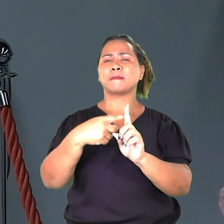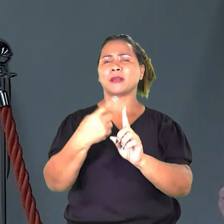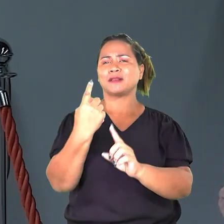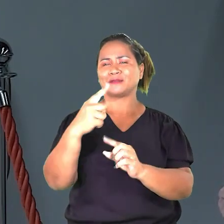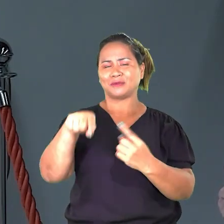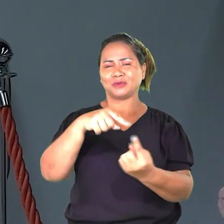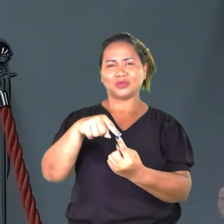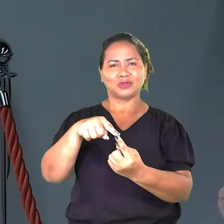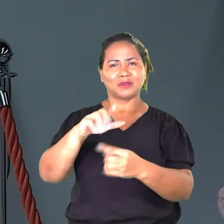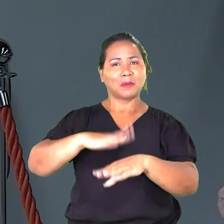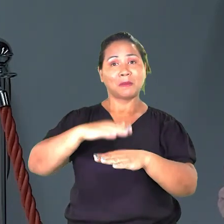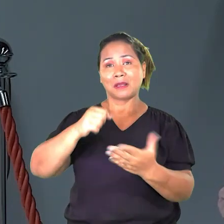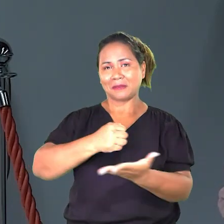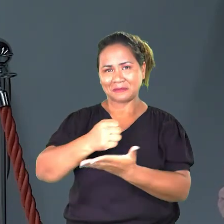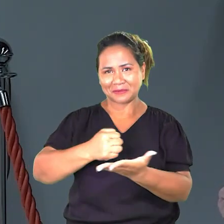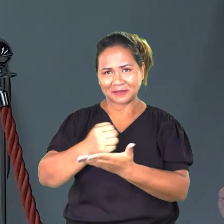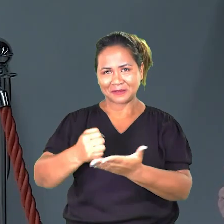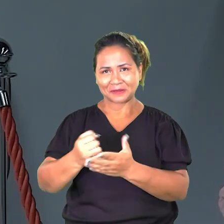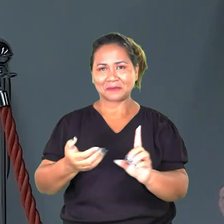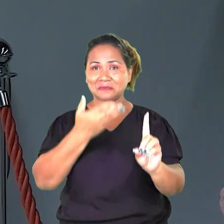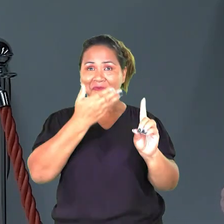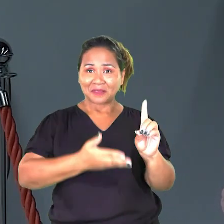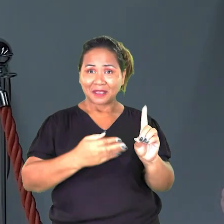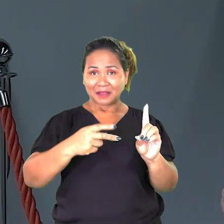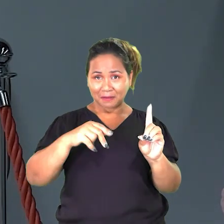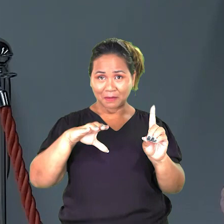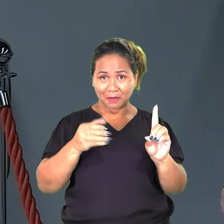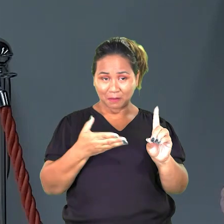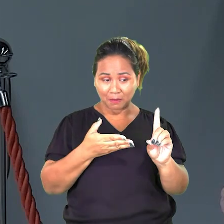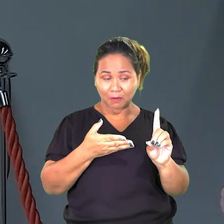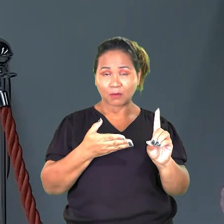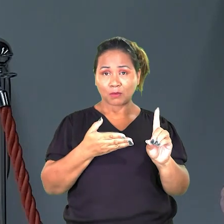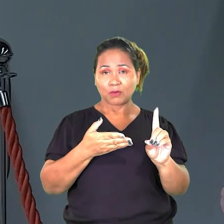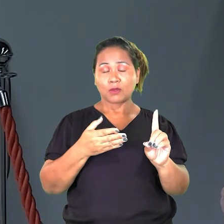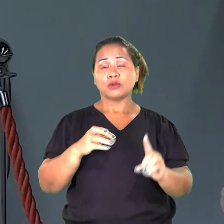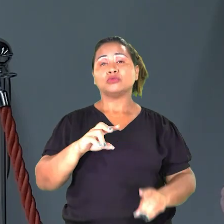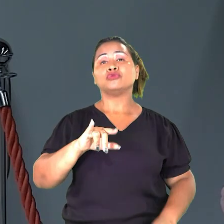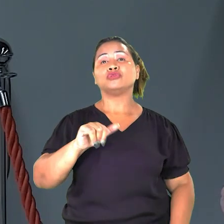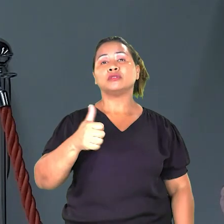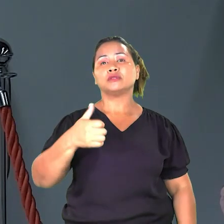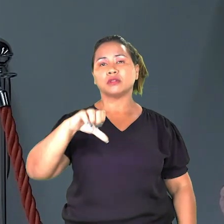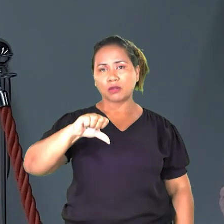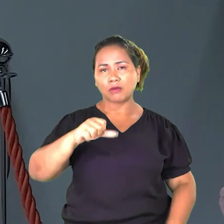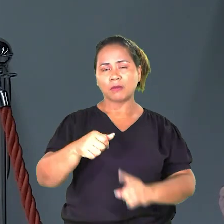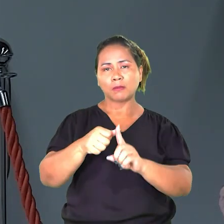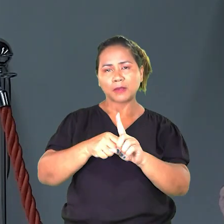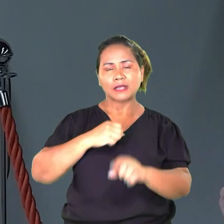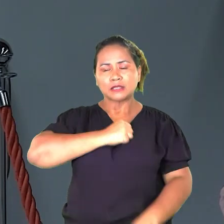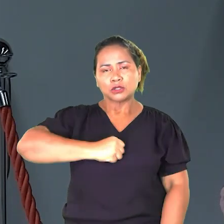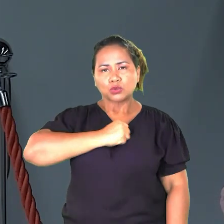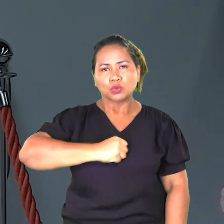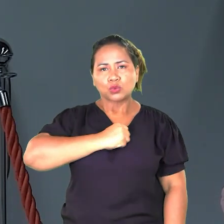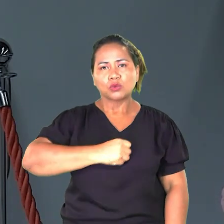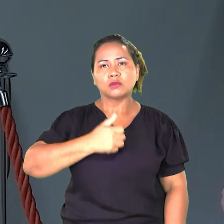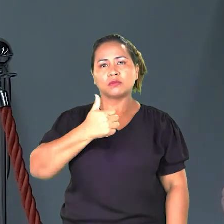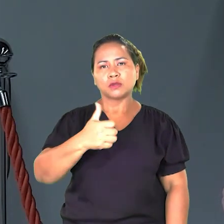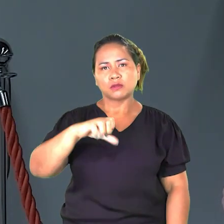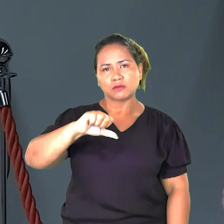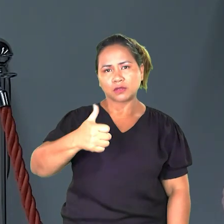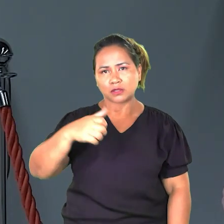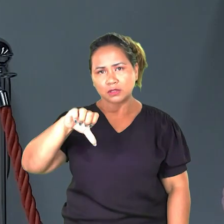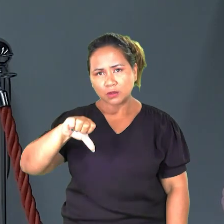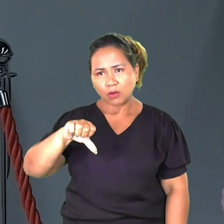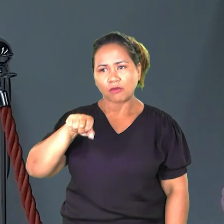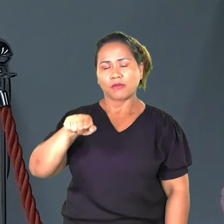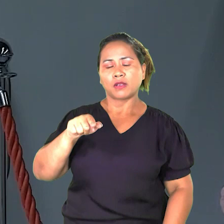Porém, cabe a mim mencionar mais um motivo, o mais básico e direto de todos. Foi Paulo Bonfim quem, 19 de agosto